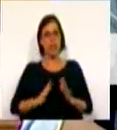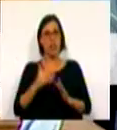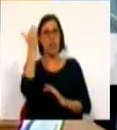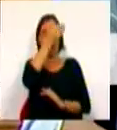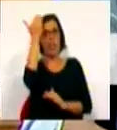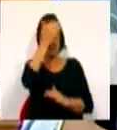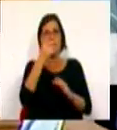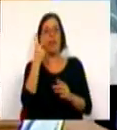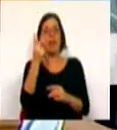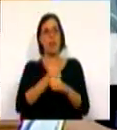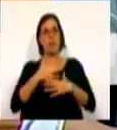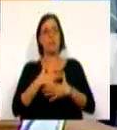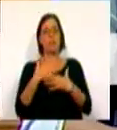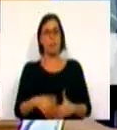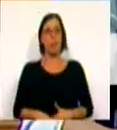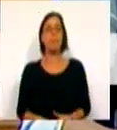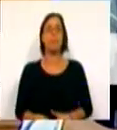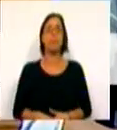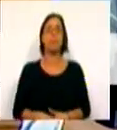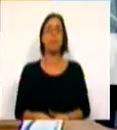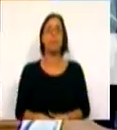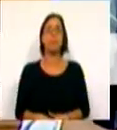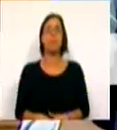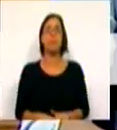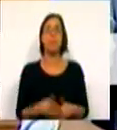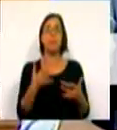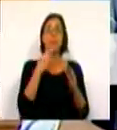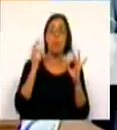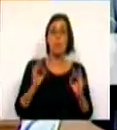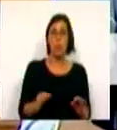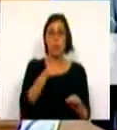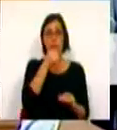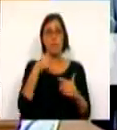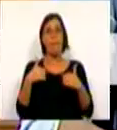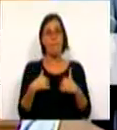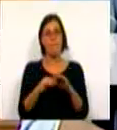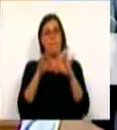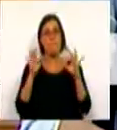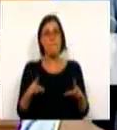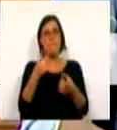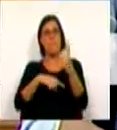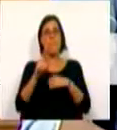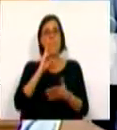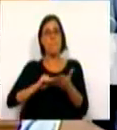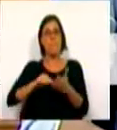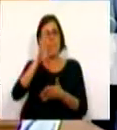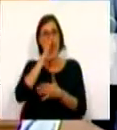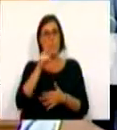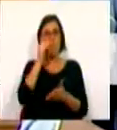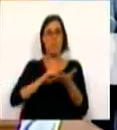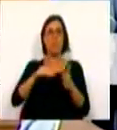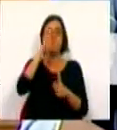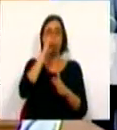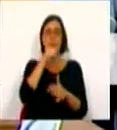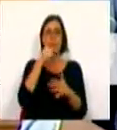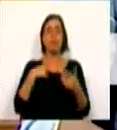lazer e a vida profissional. Dito isto, estou, tal como as senhoras secretárias de Estado e o senhor secretário de